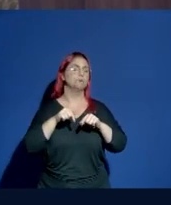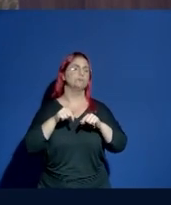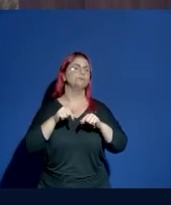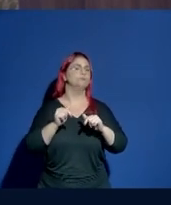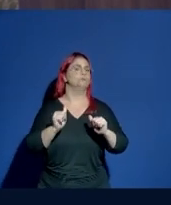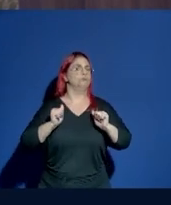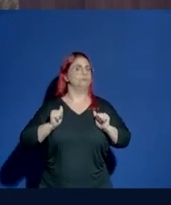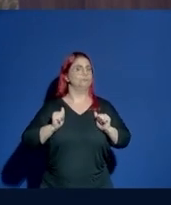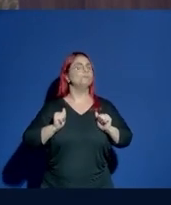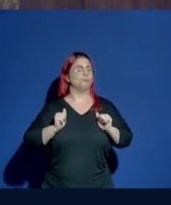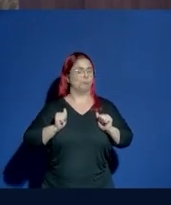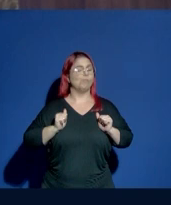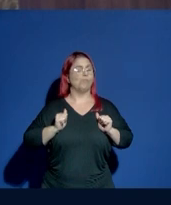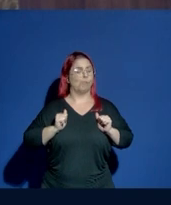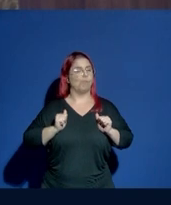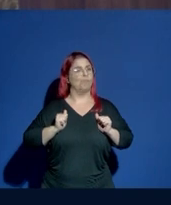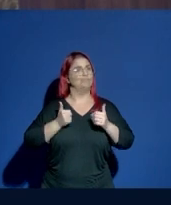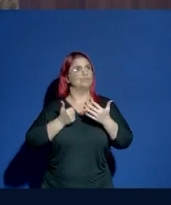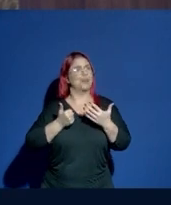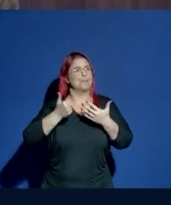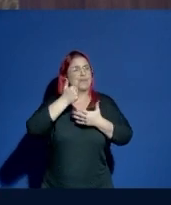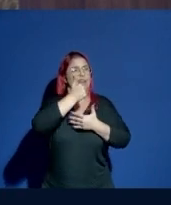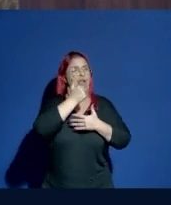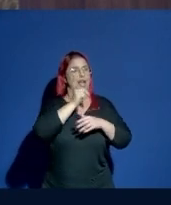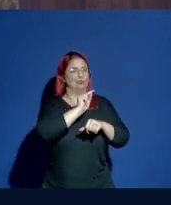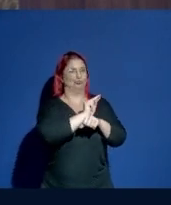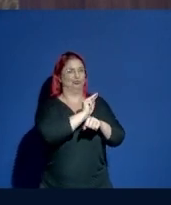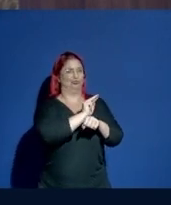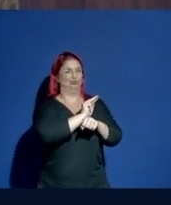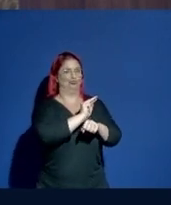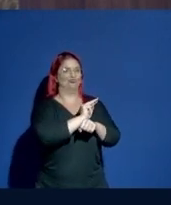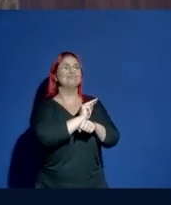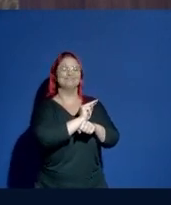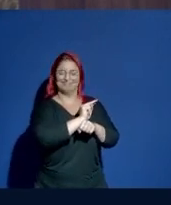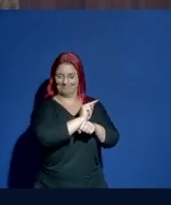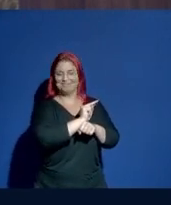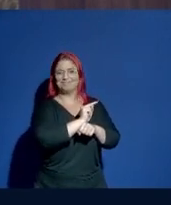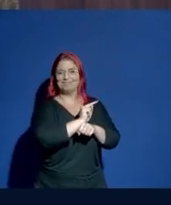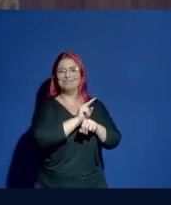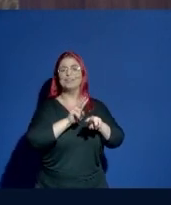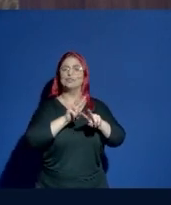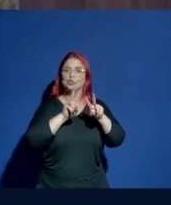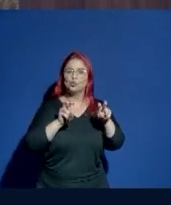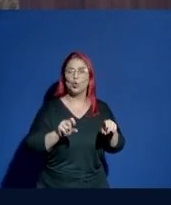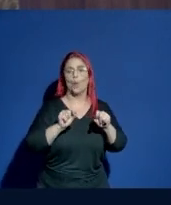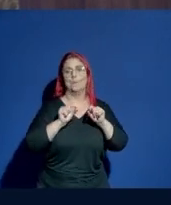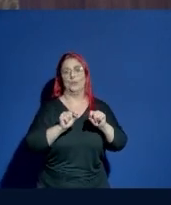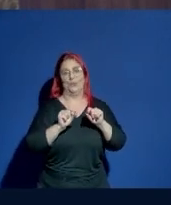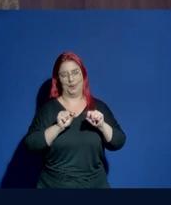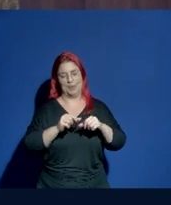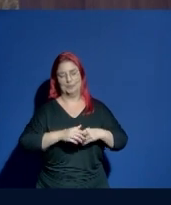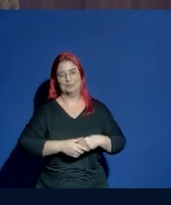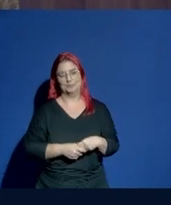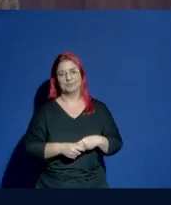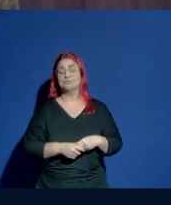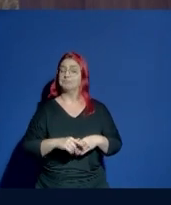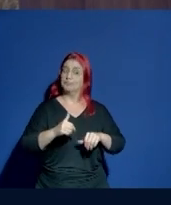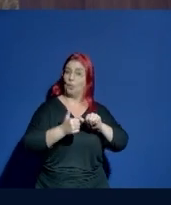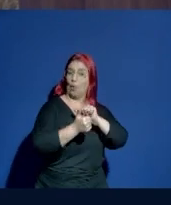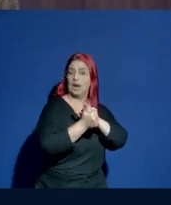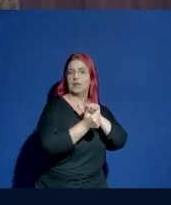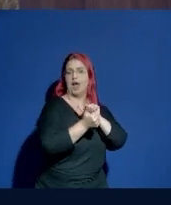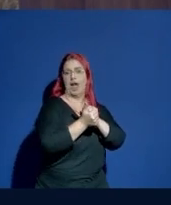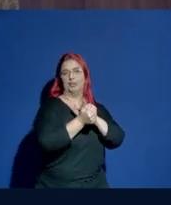numa condição mais privilegiada no que se refere a suprir o mundo com qualidade,